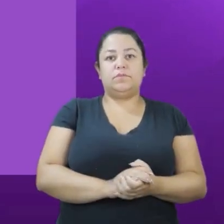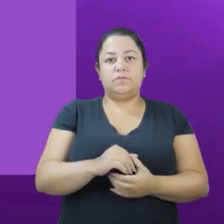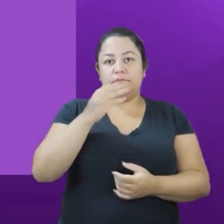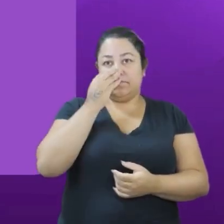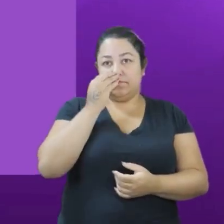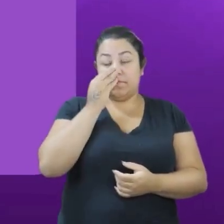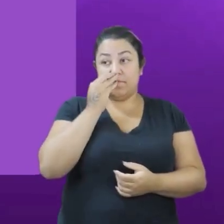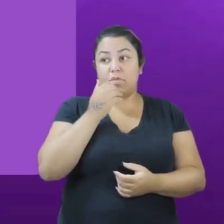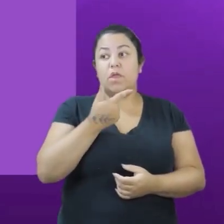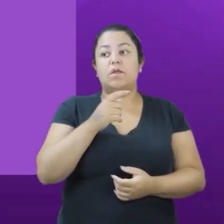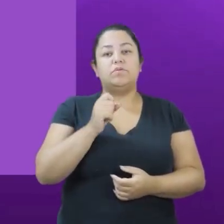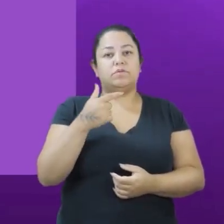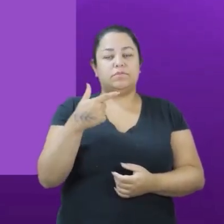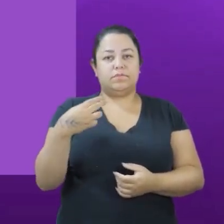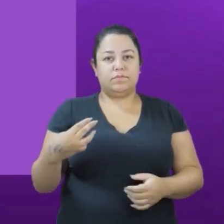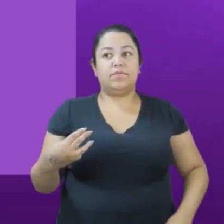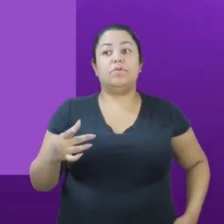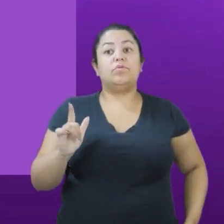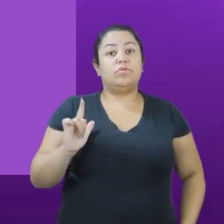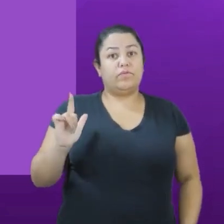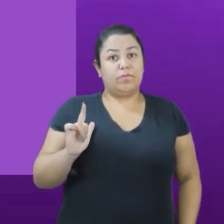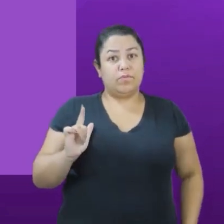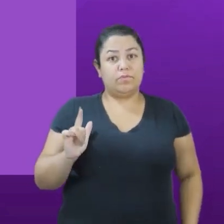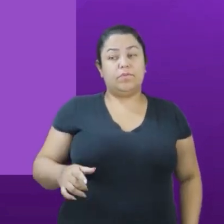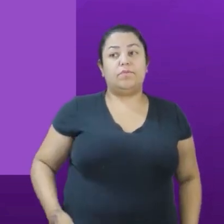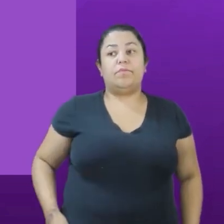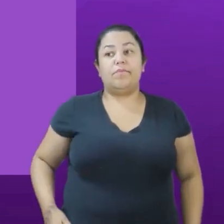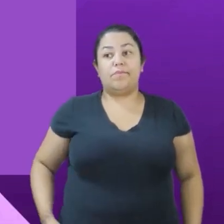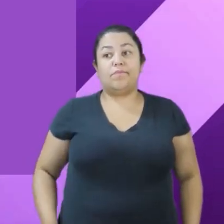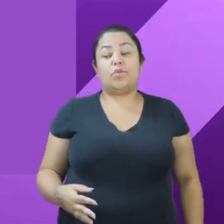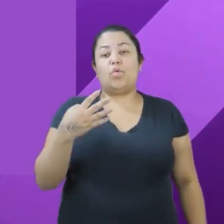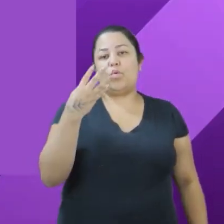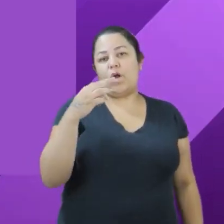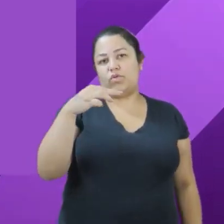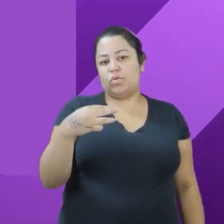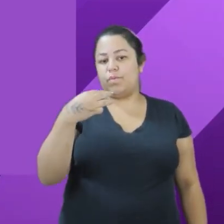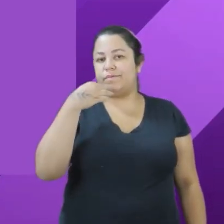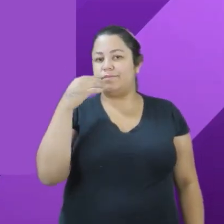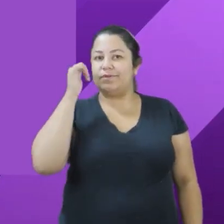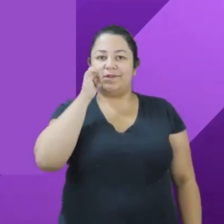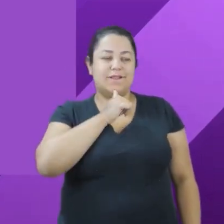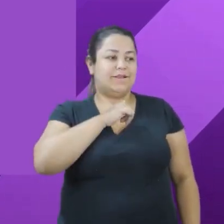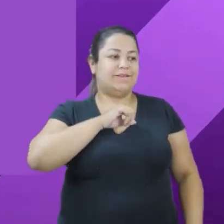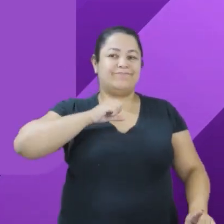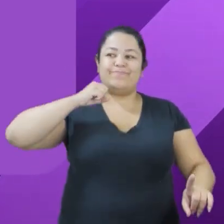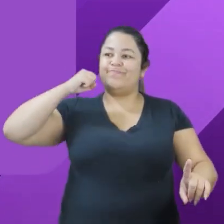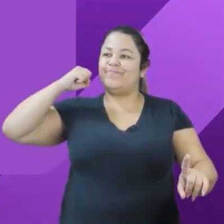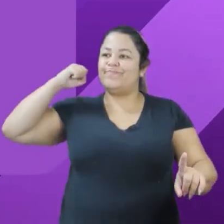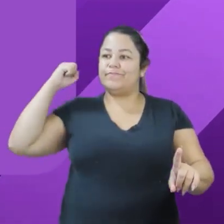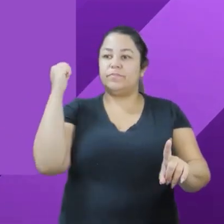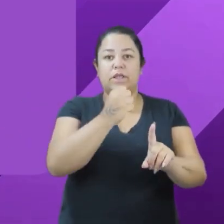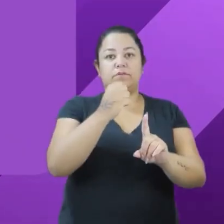Em 2023, nós tivemos quase 4 mil mulheres assassinadas no território